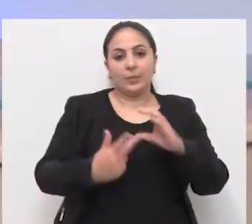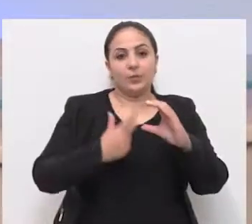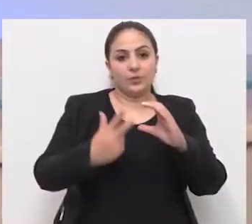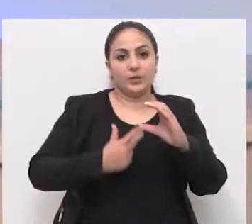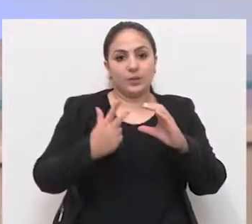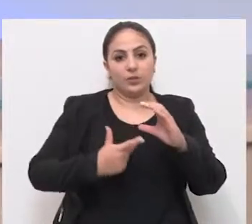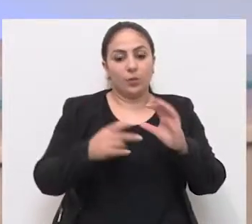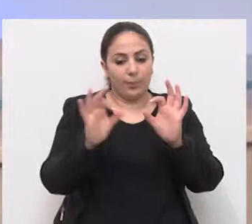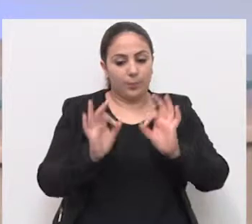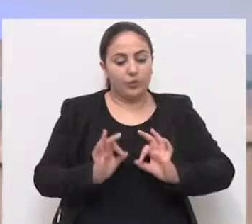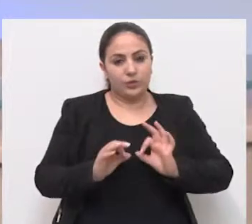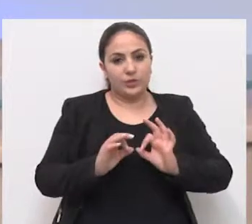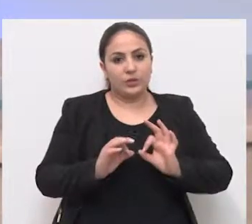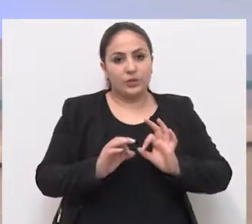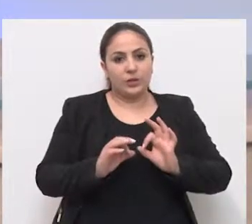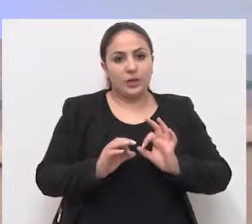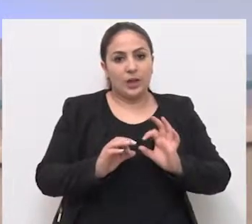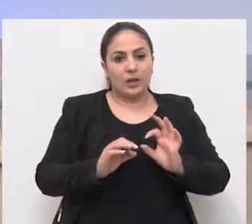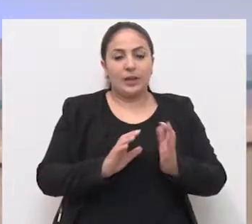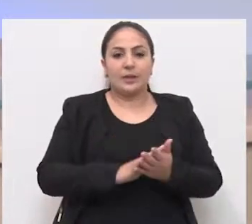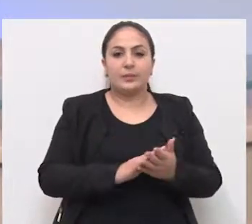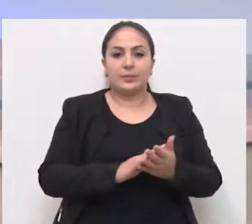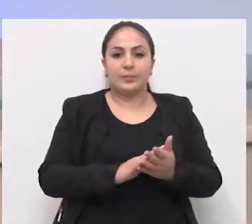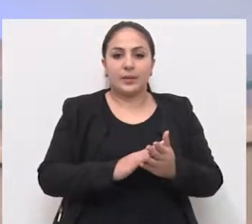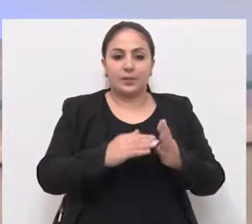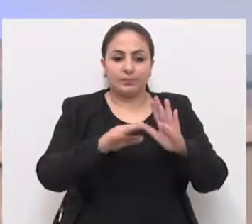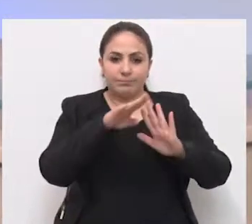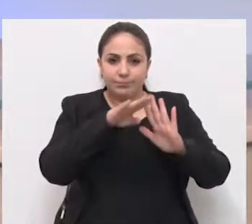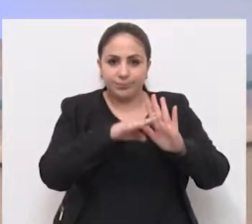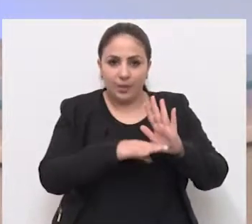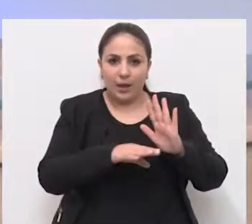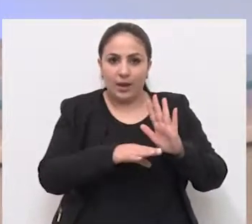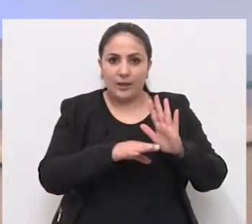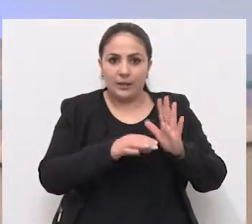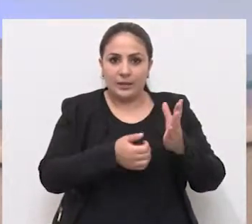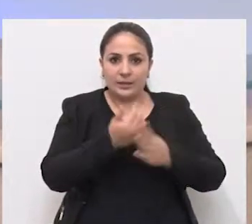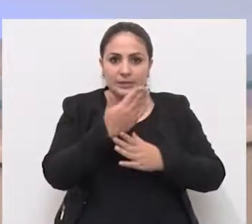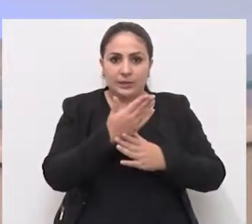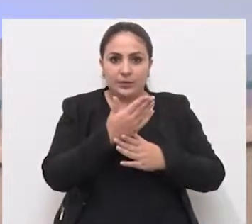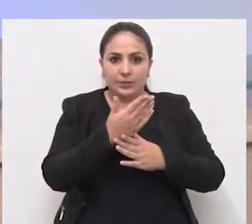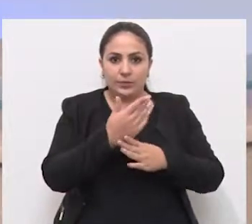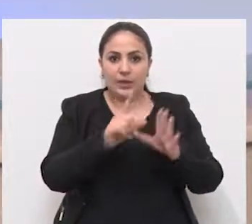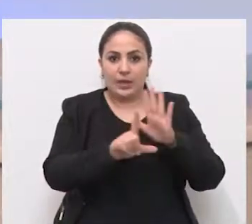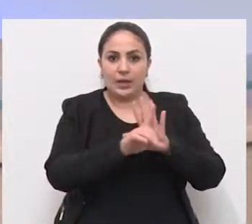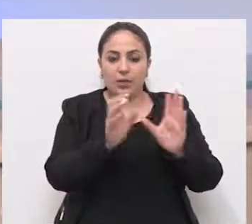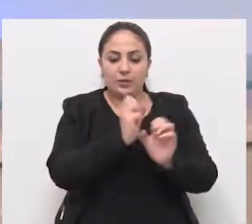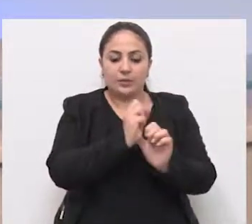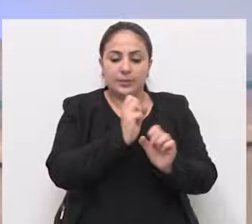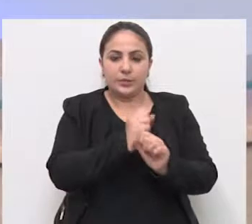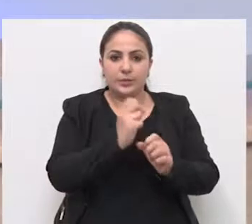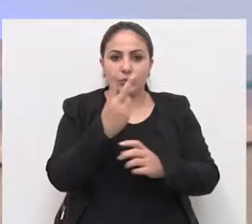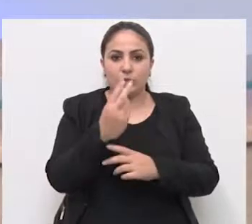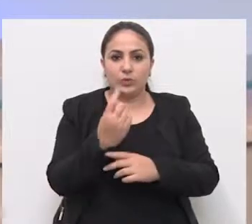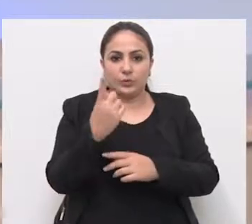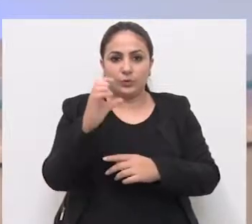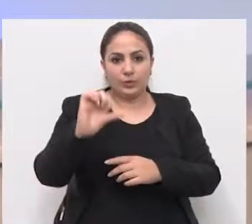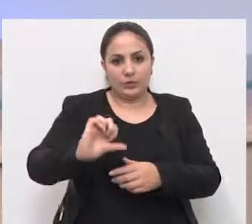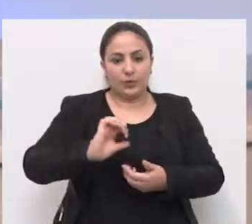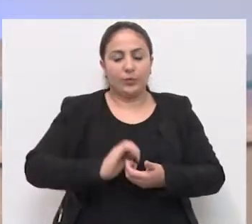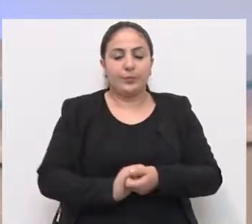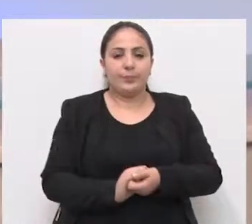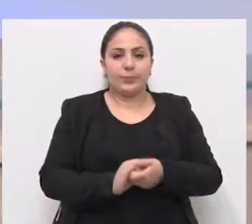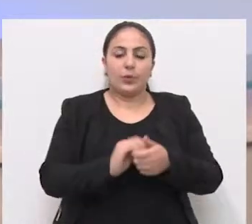Está na Câmara de Vereadores o projeto com as diretrizes para a elaboração e execução da Lei Orçamentária